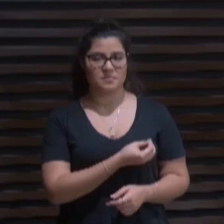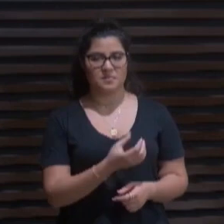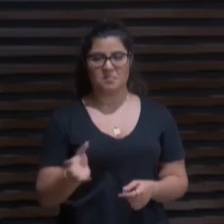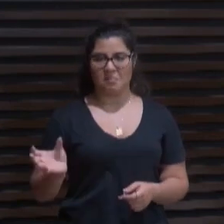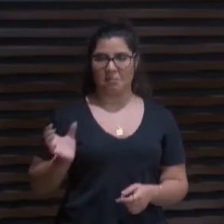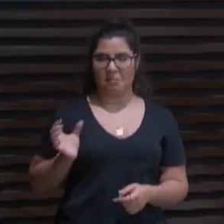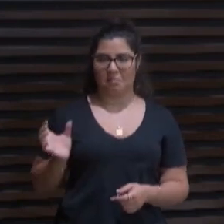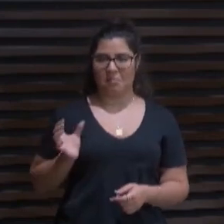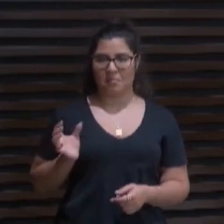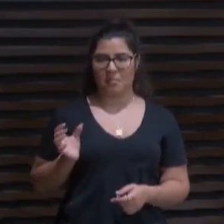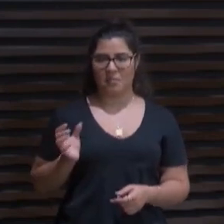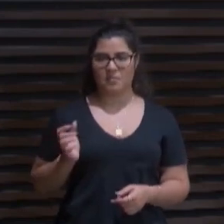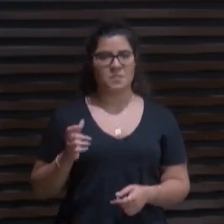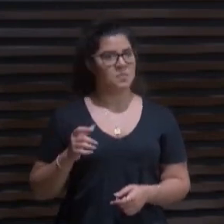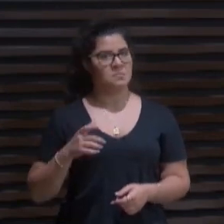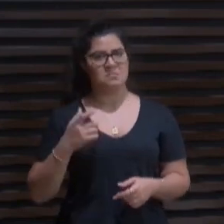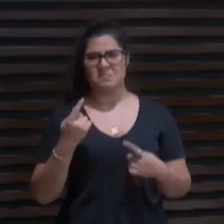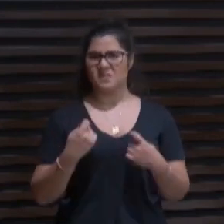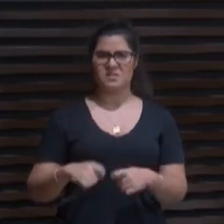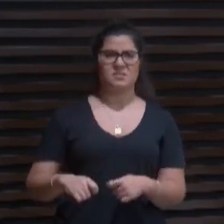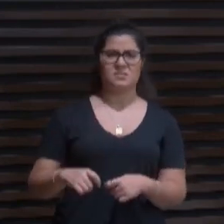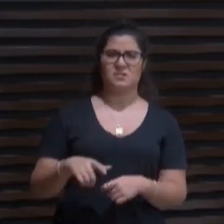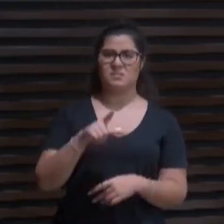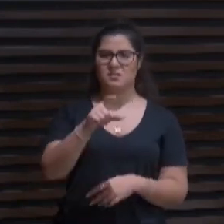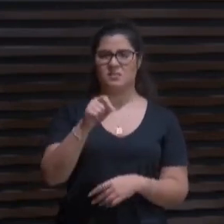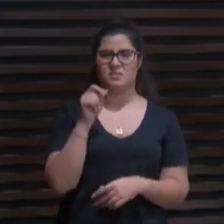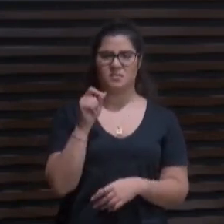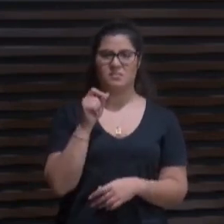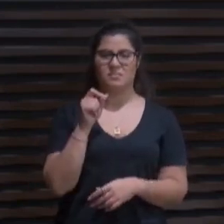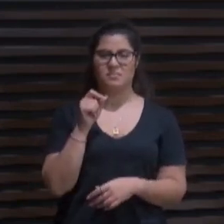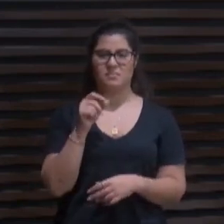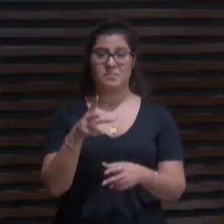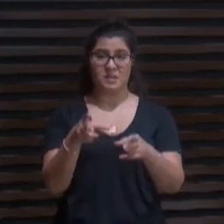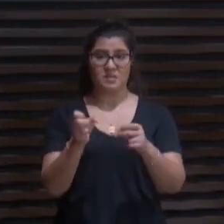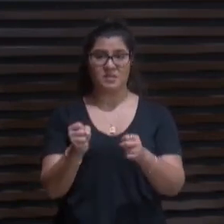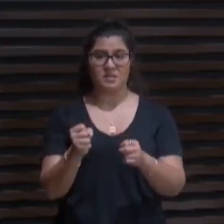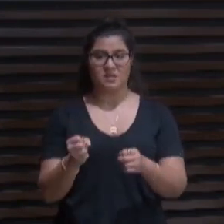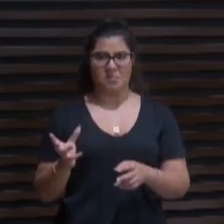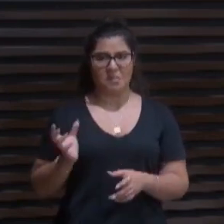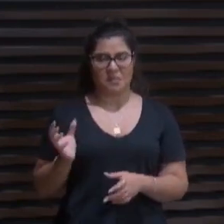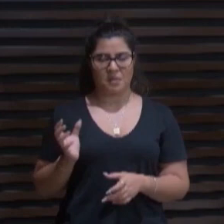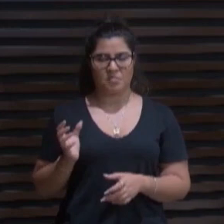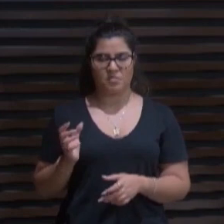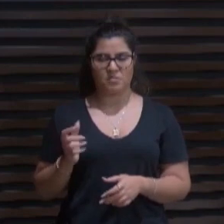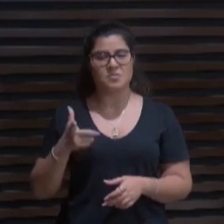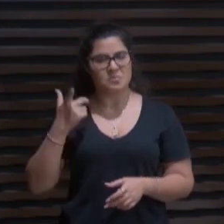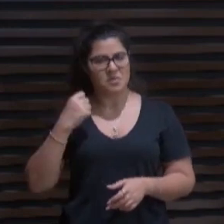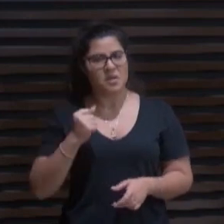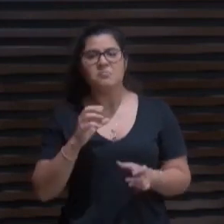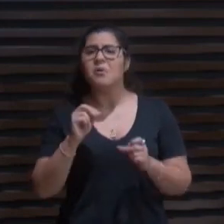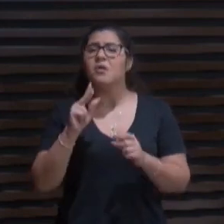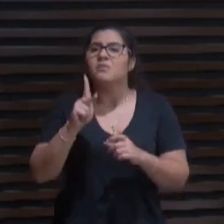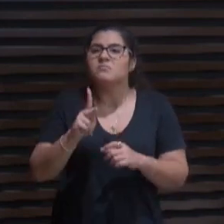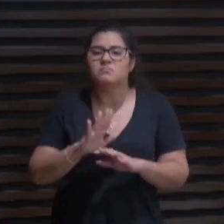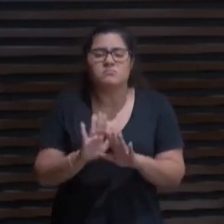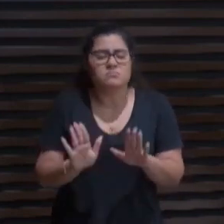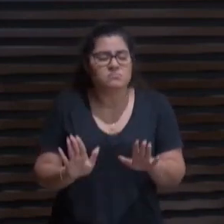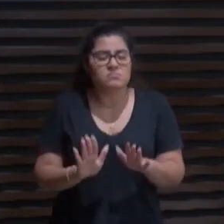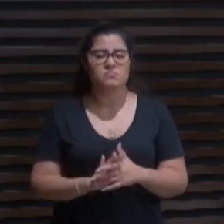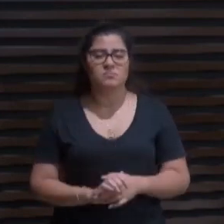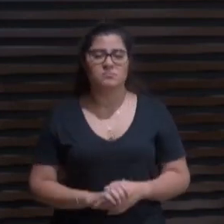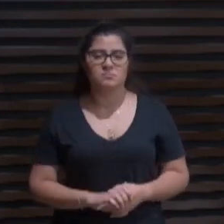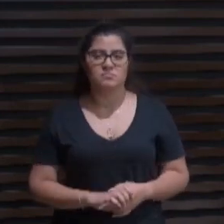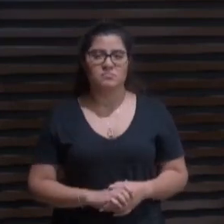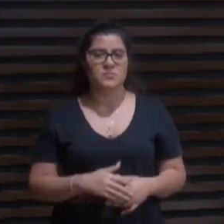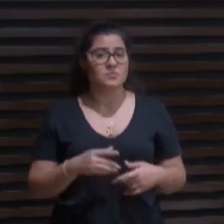ir lá coletar o prêmio. Ele falou, cara, eu ganhei, está aqui, então acabou. É isso que Paulo está falando. Gente, você não